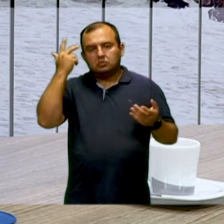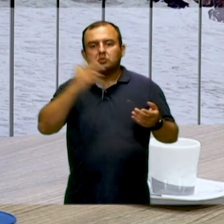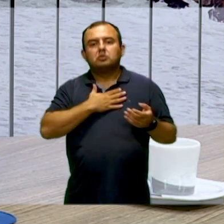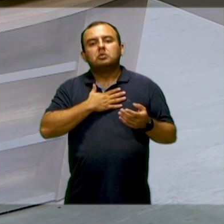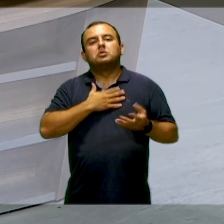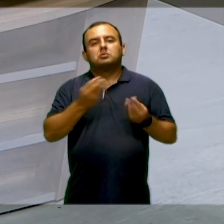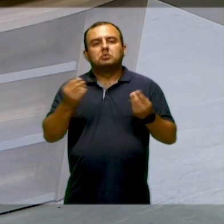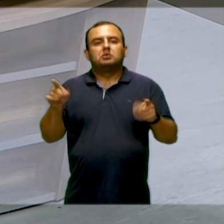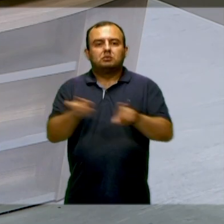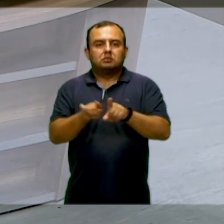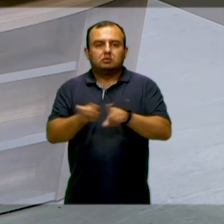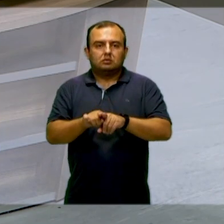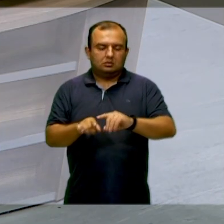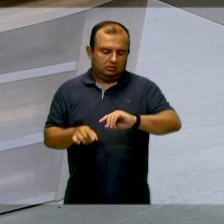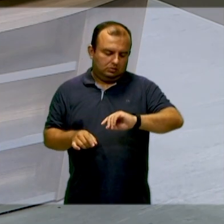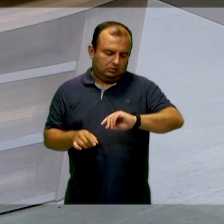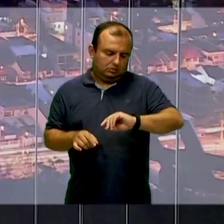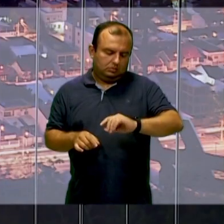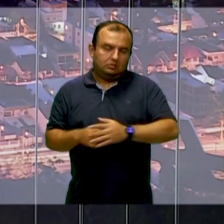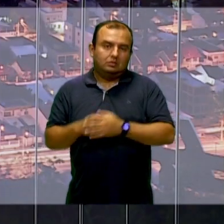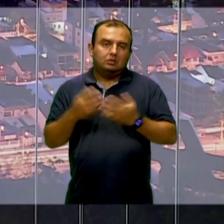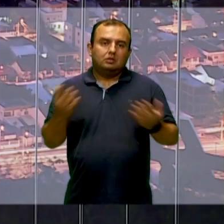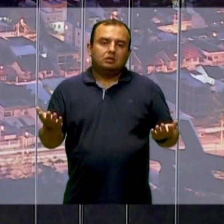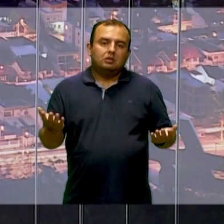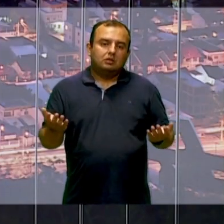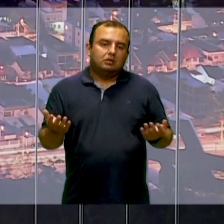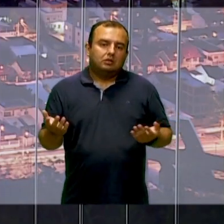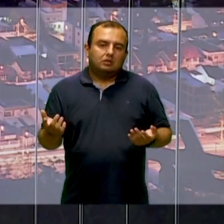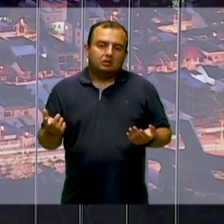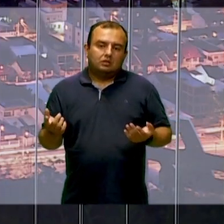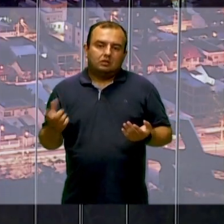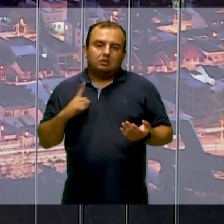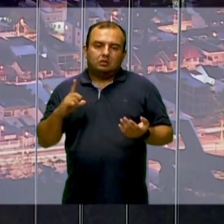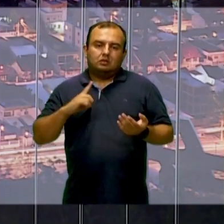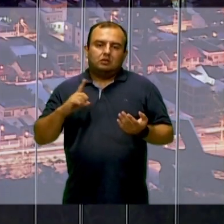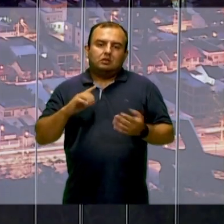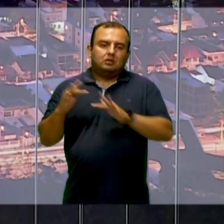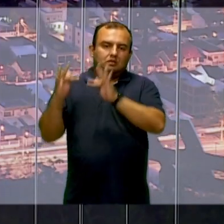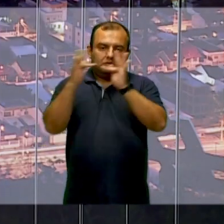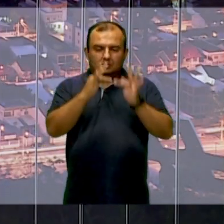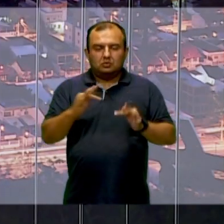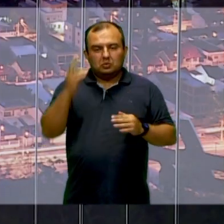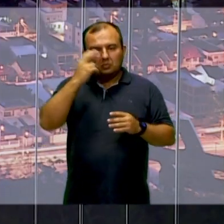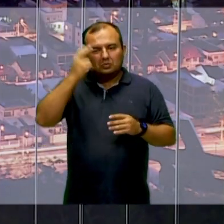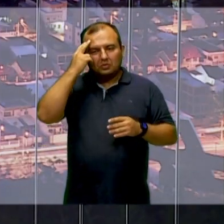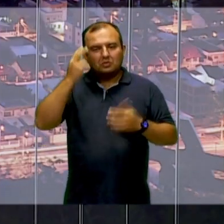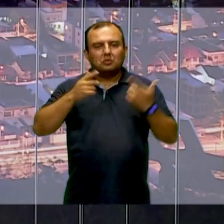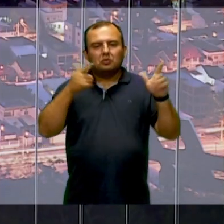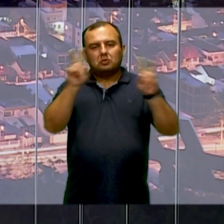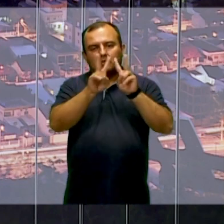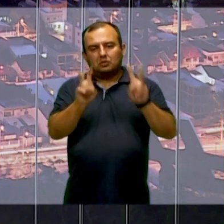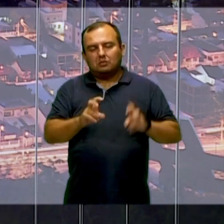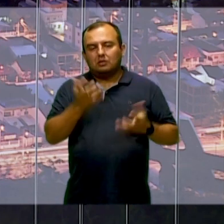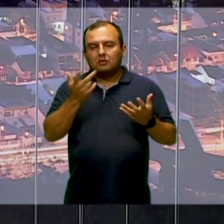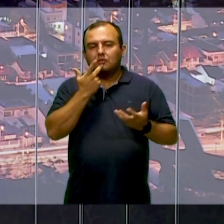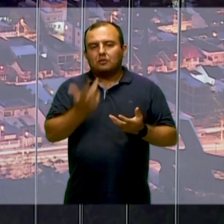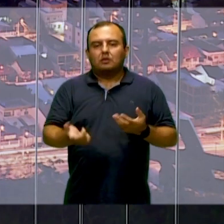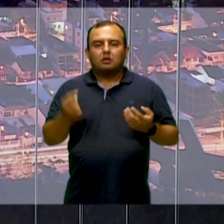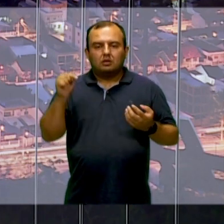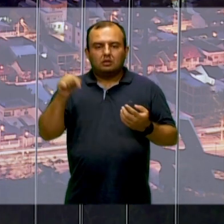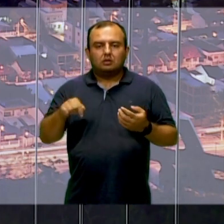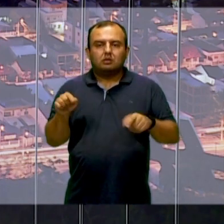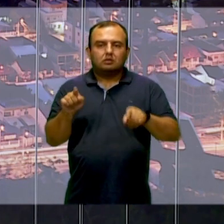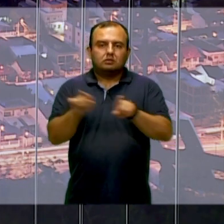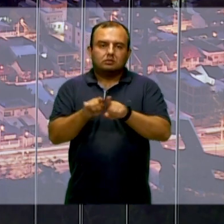bastante disso também. Então, a gente ainda tem mais a Fundação Cultural e tem outros assuntos que a gente quer falar com a Ana